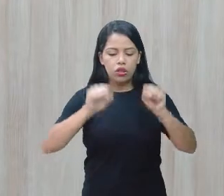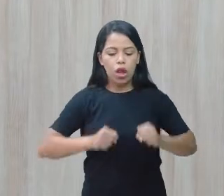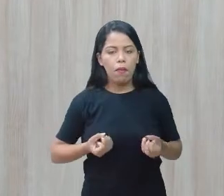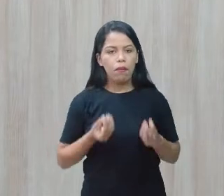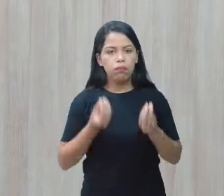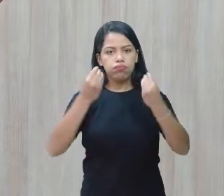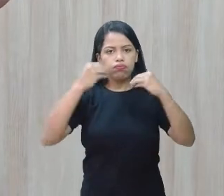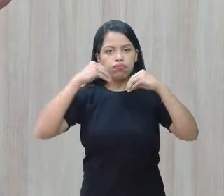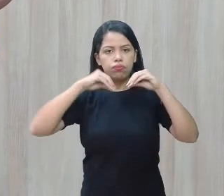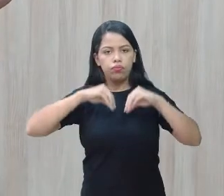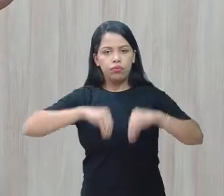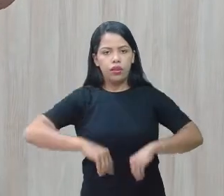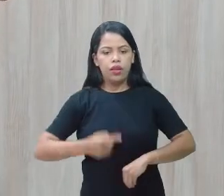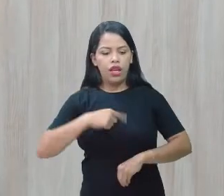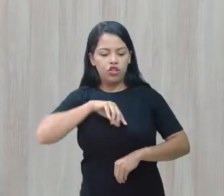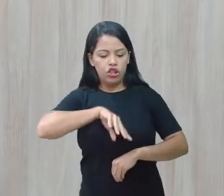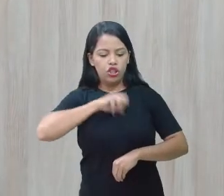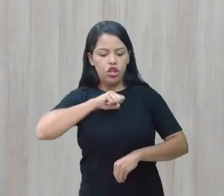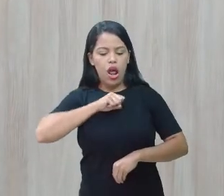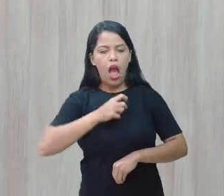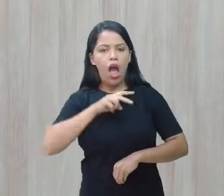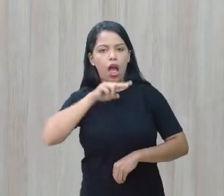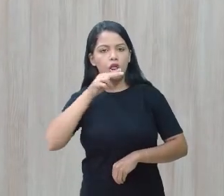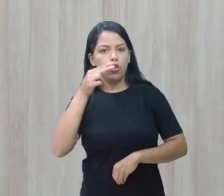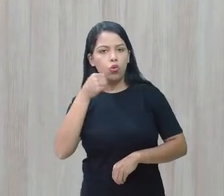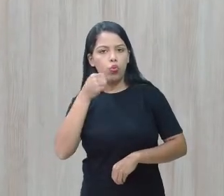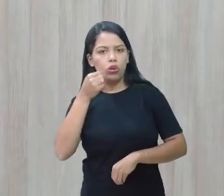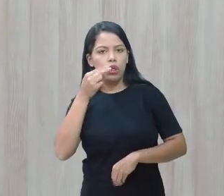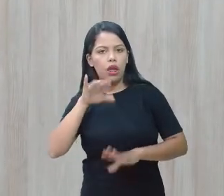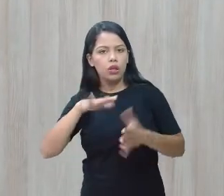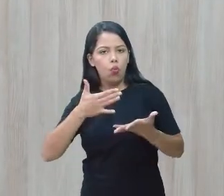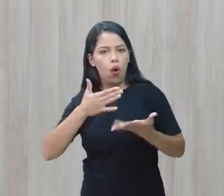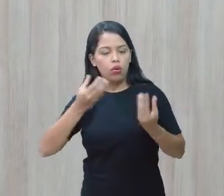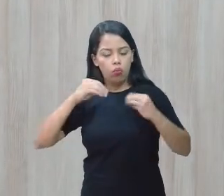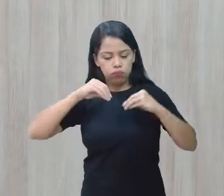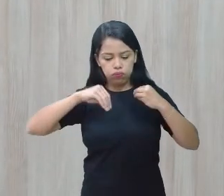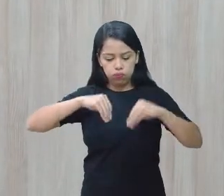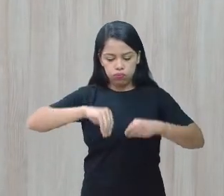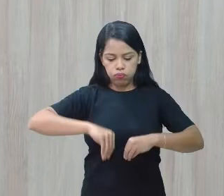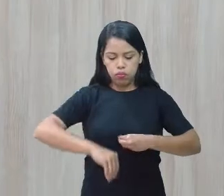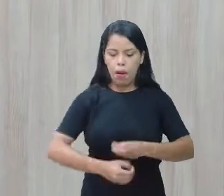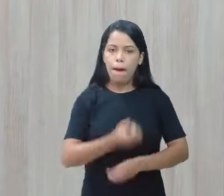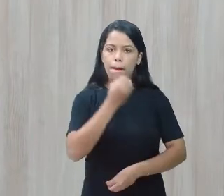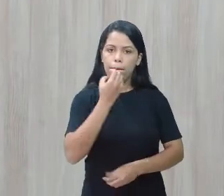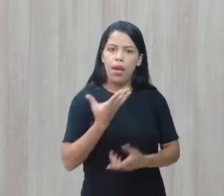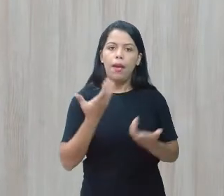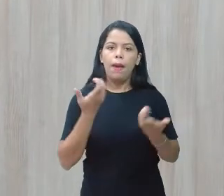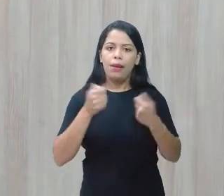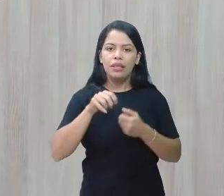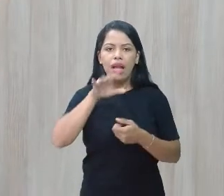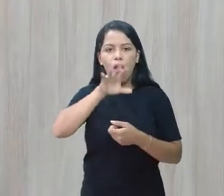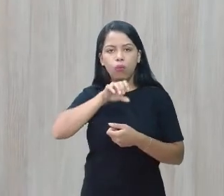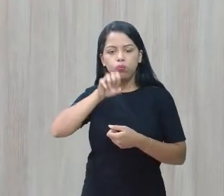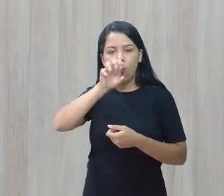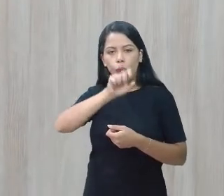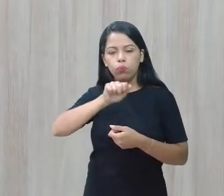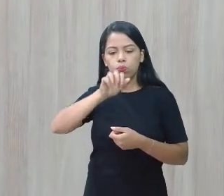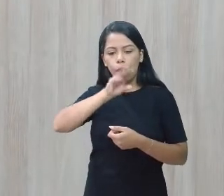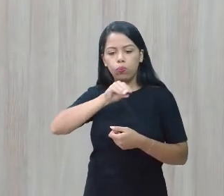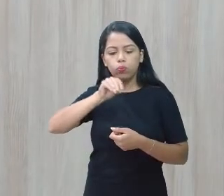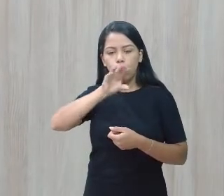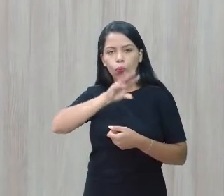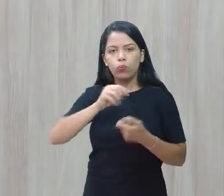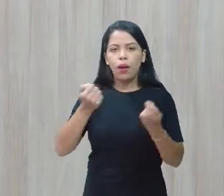alimento são os nutrientes. E os alimentos, quando são bem digeridos, para isso eles precisam ser bem mastigados, não é? A questão aí de